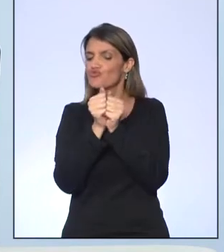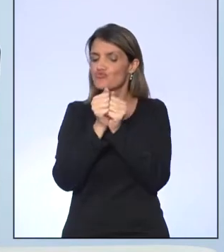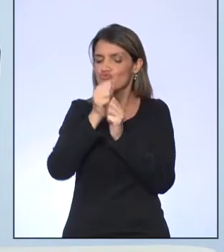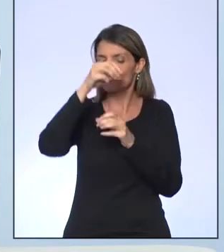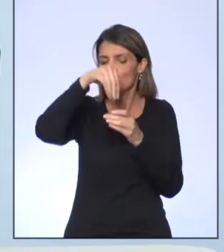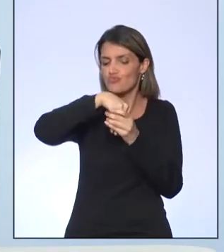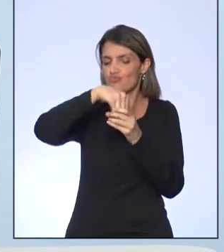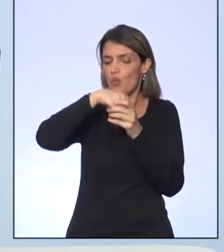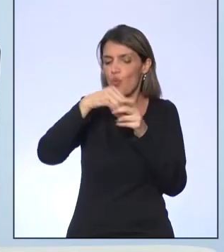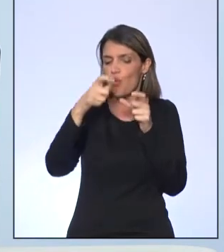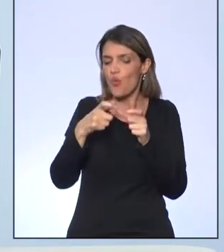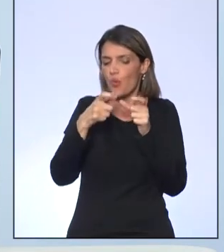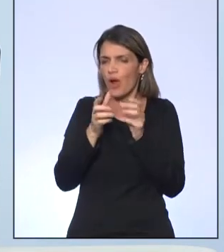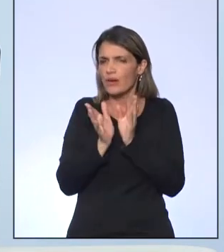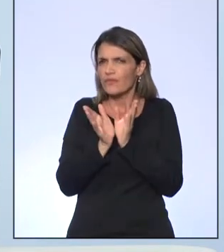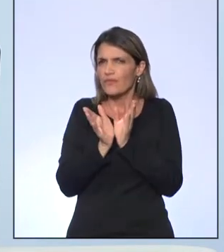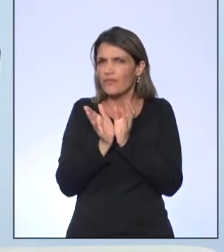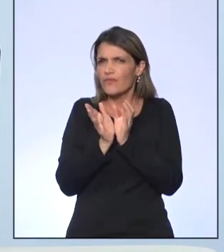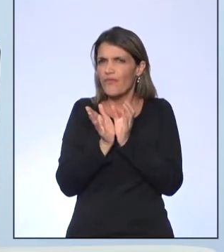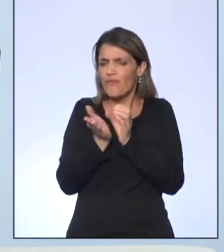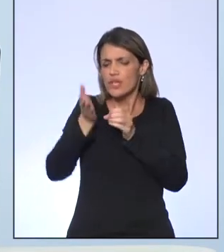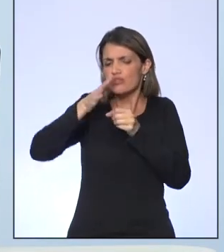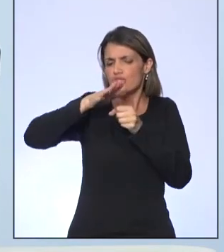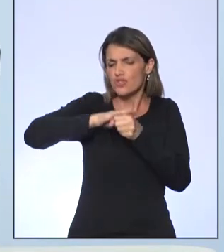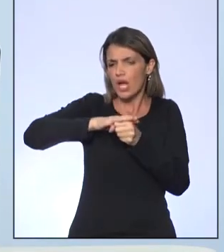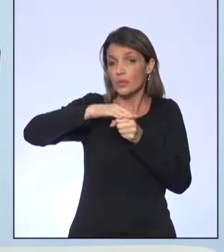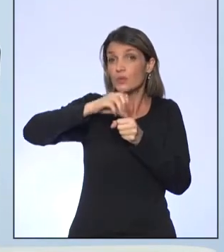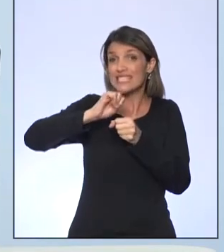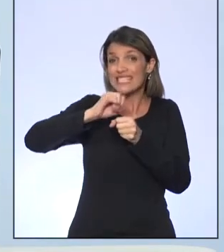recipiente ele é fechado. Se a gente abrir o nosso